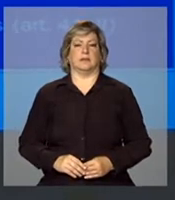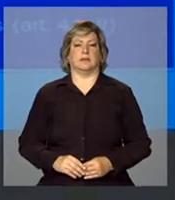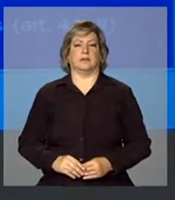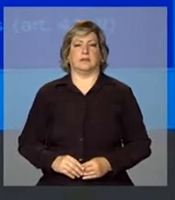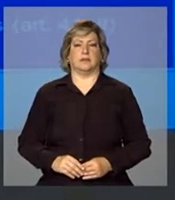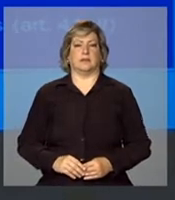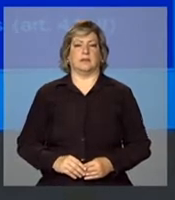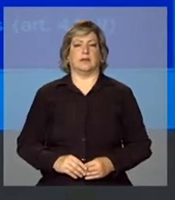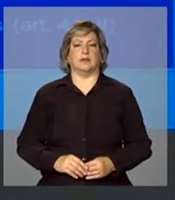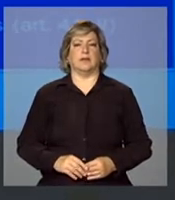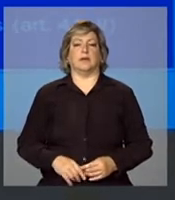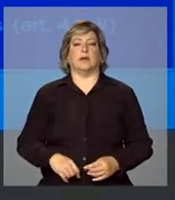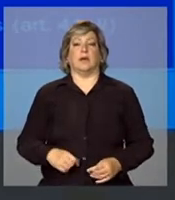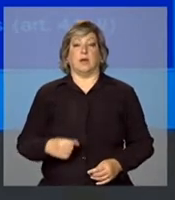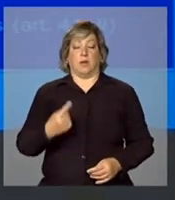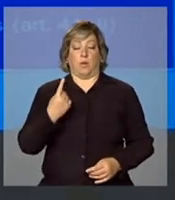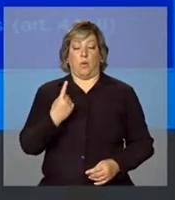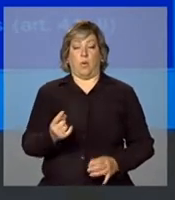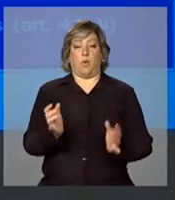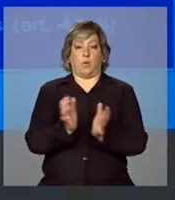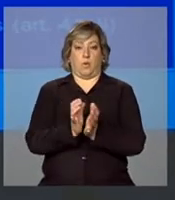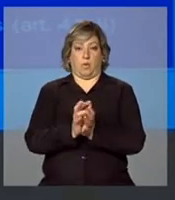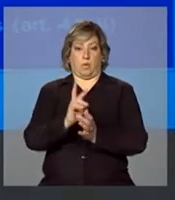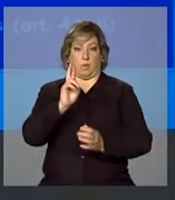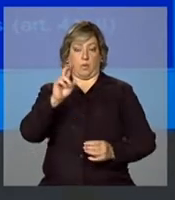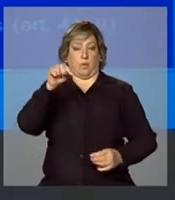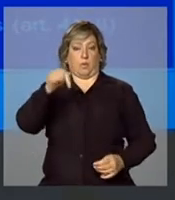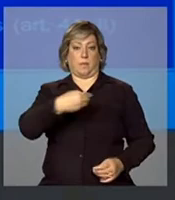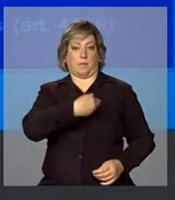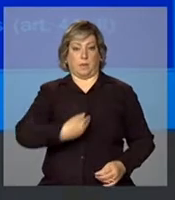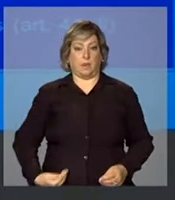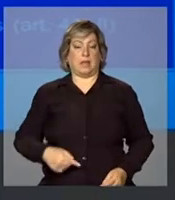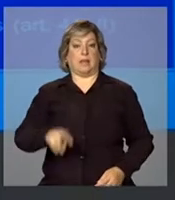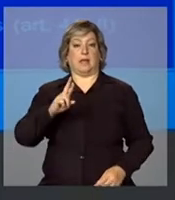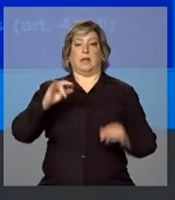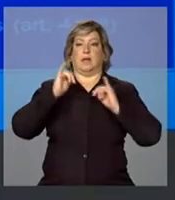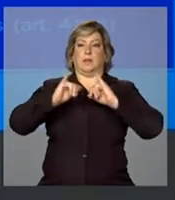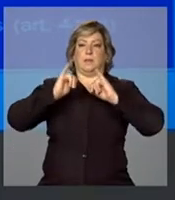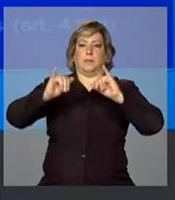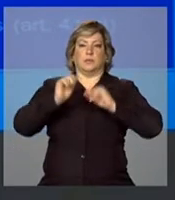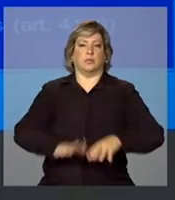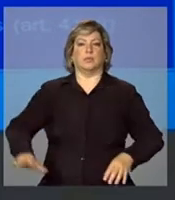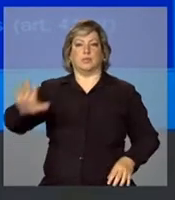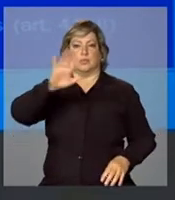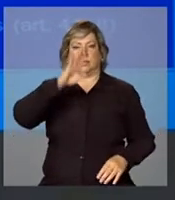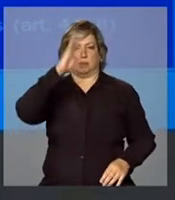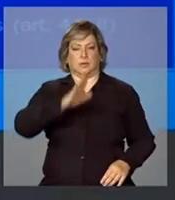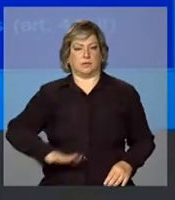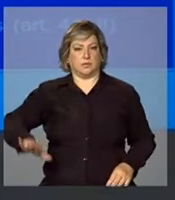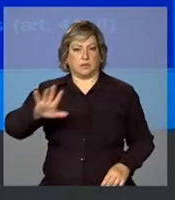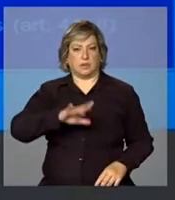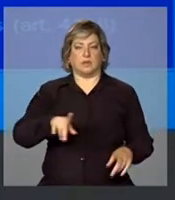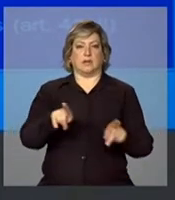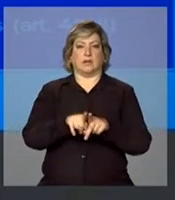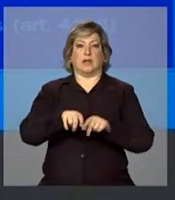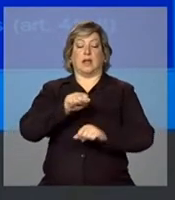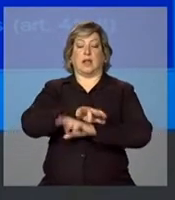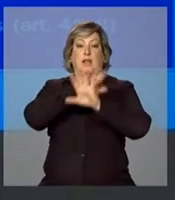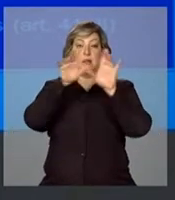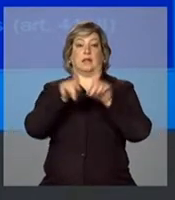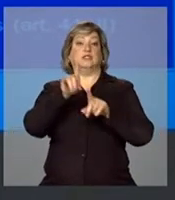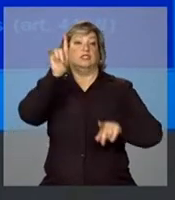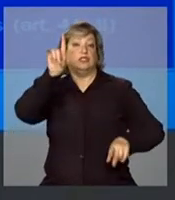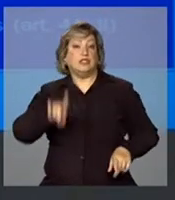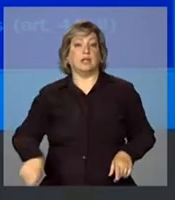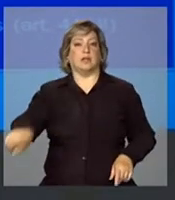que um ente público ficará responsável pela promoção de campanha de abrangência nacional, de fomento à cultura de transparência e do direito